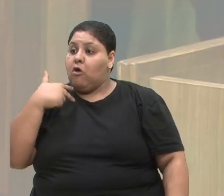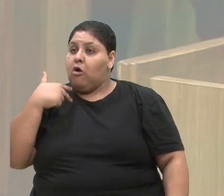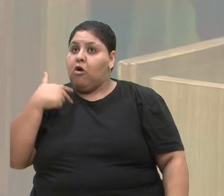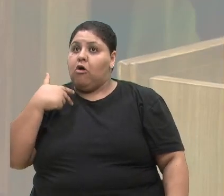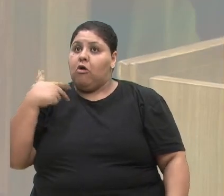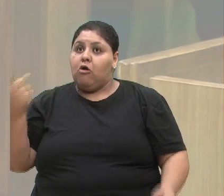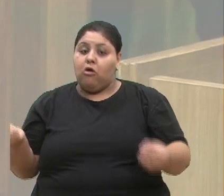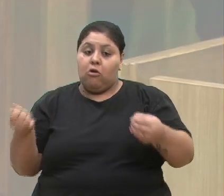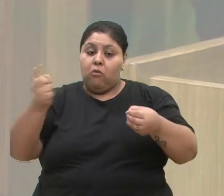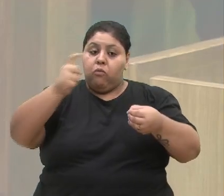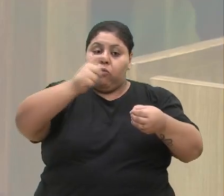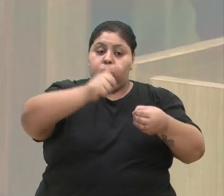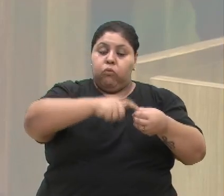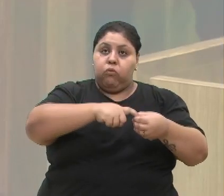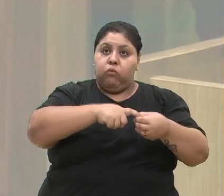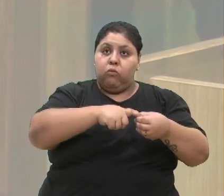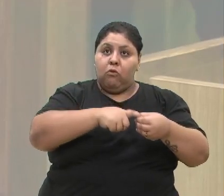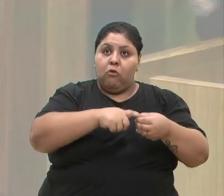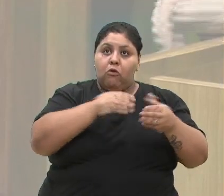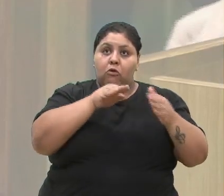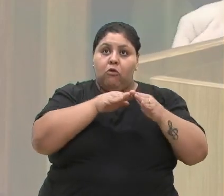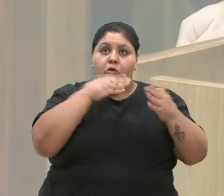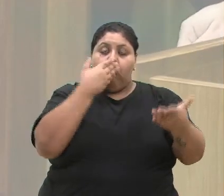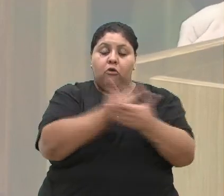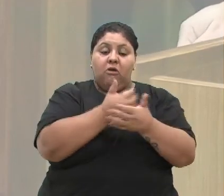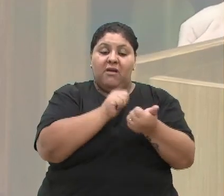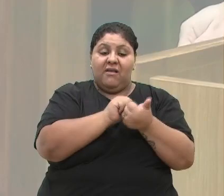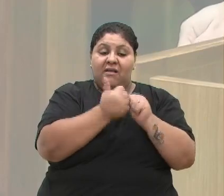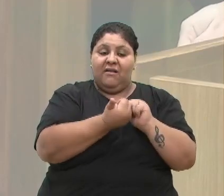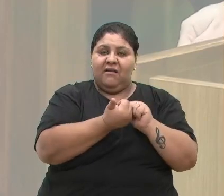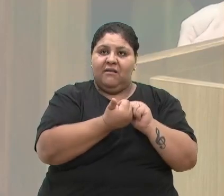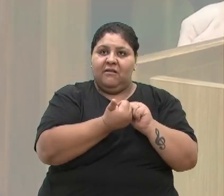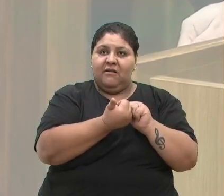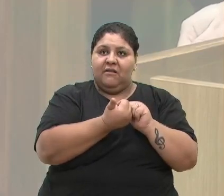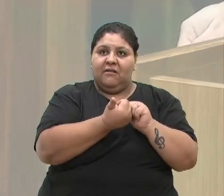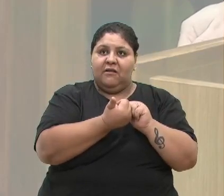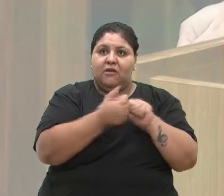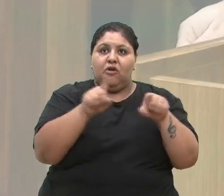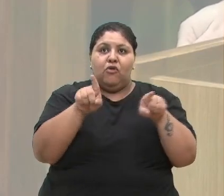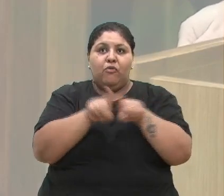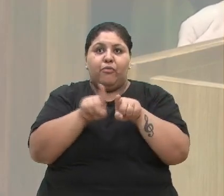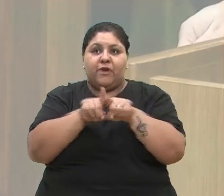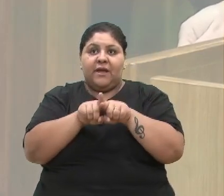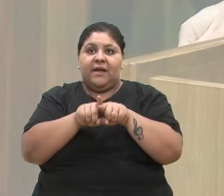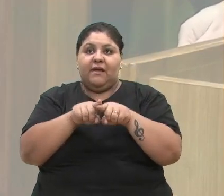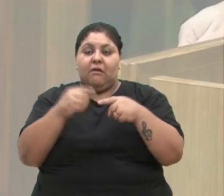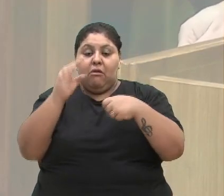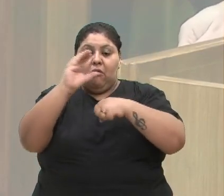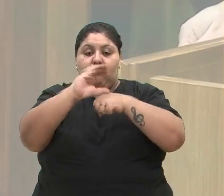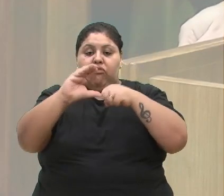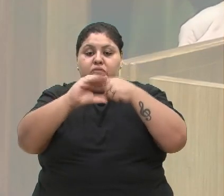a beneficiar estudantes e atletas amadores pela inconstitucionalidade dessa casa.